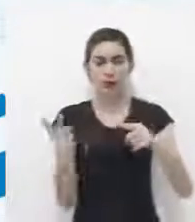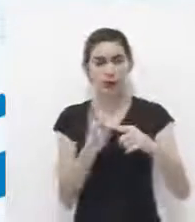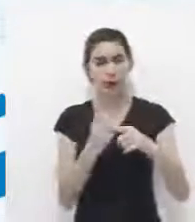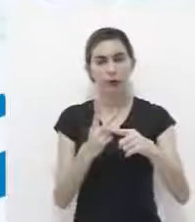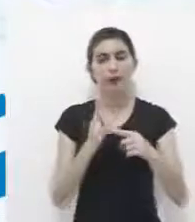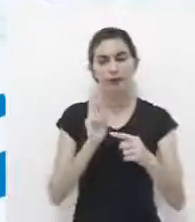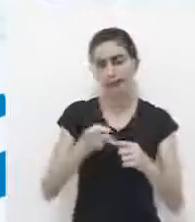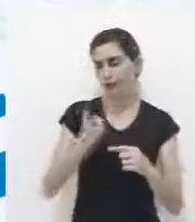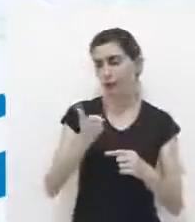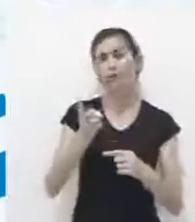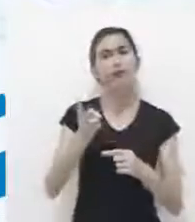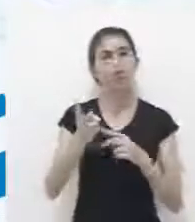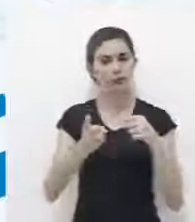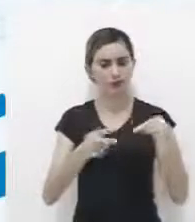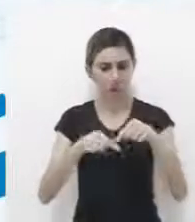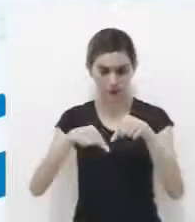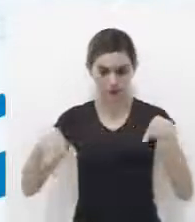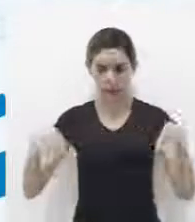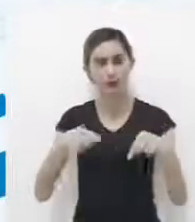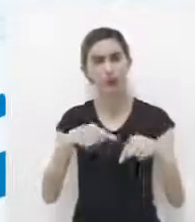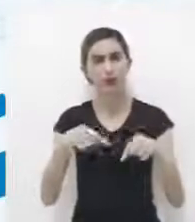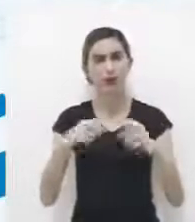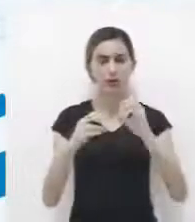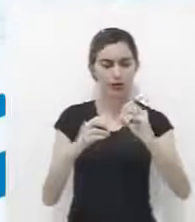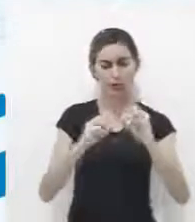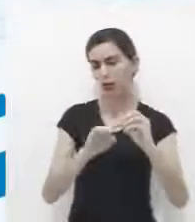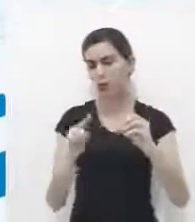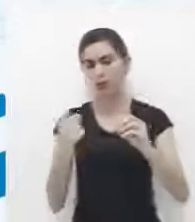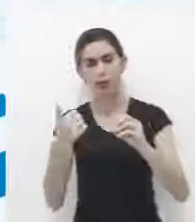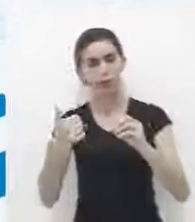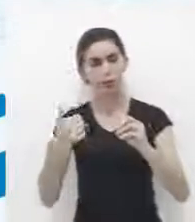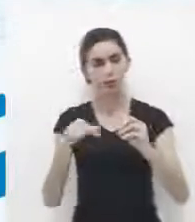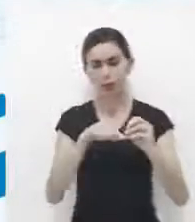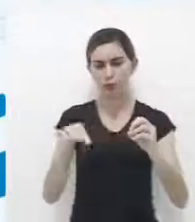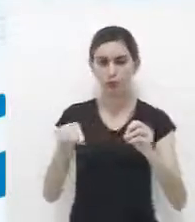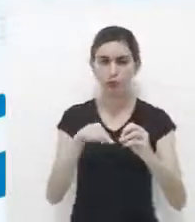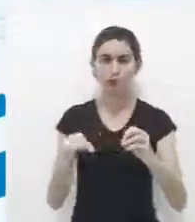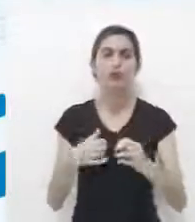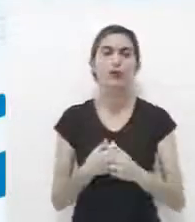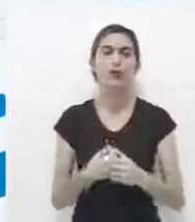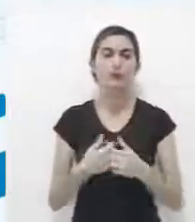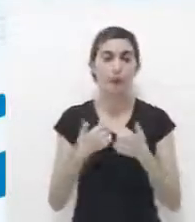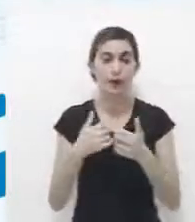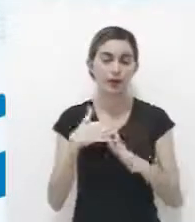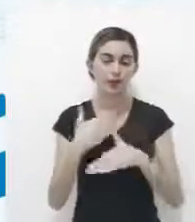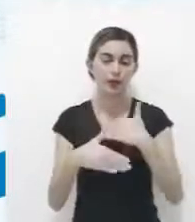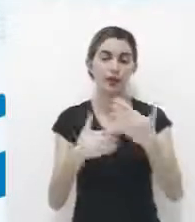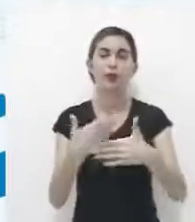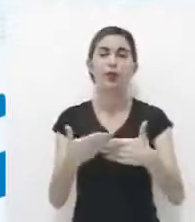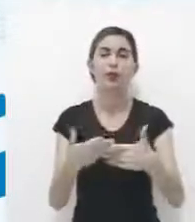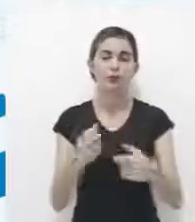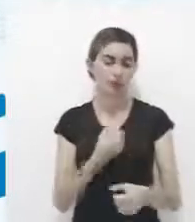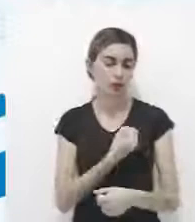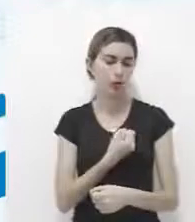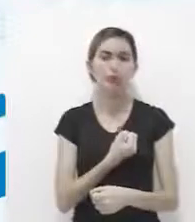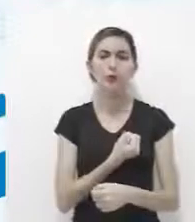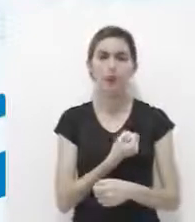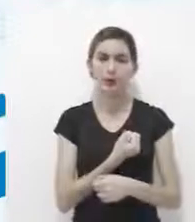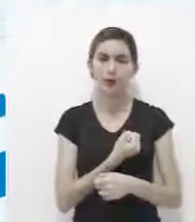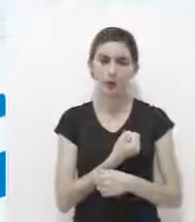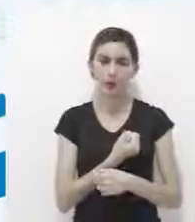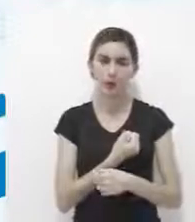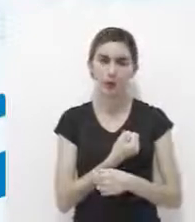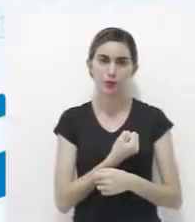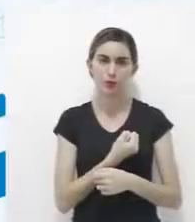um pelo outro, ele permanece ali naquele intervalo entre 0 e 1. Tá joia? E aí a tendência de